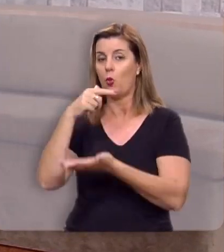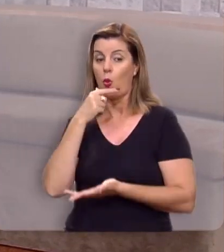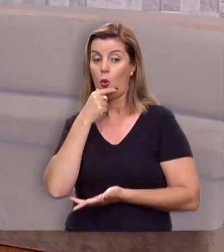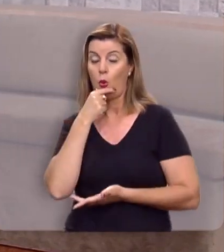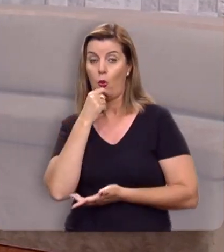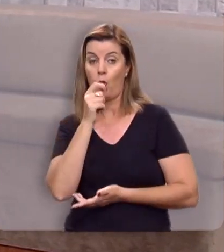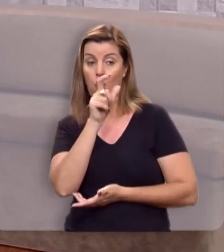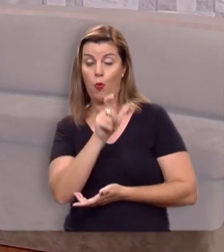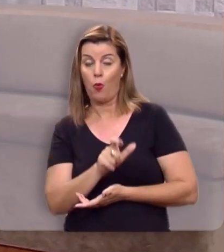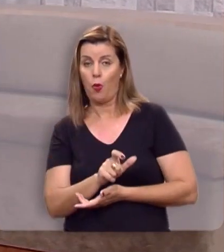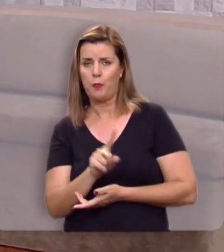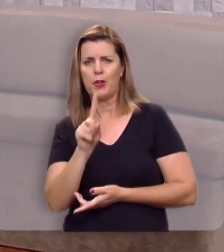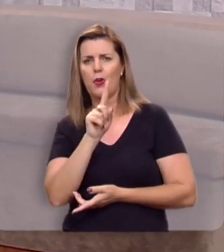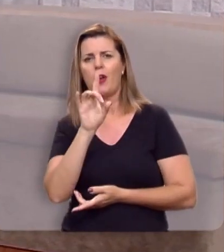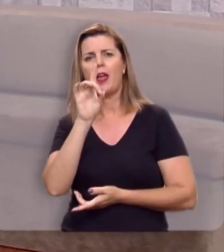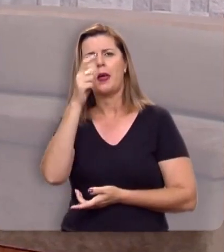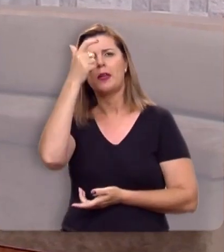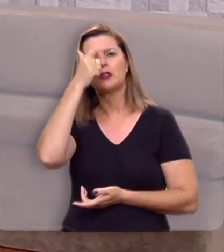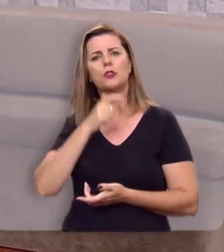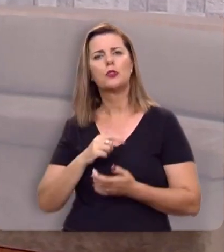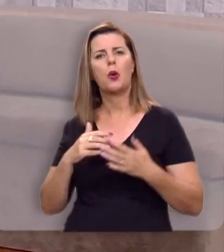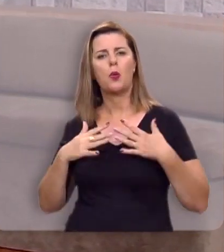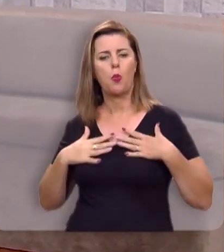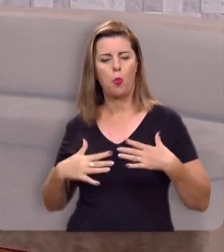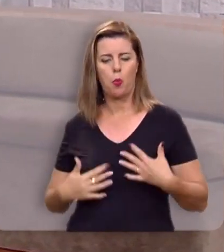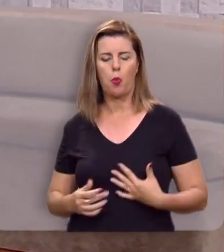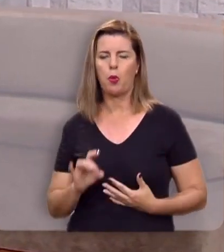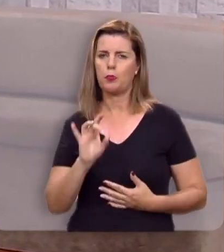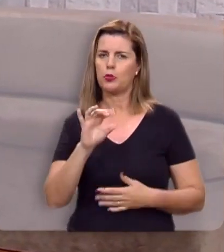homem não é um ser apenas material.